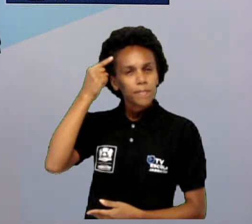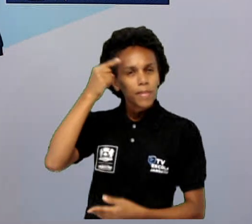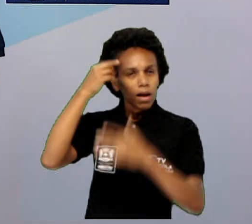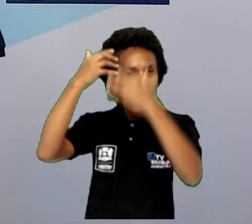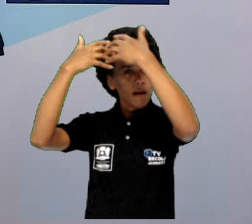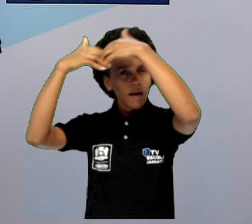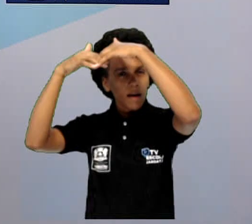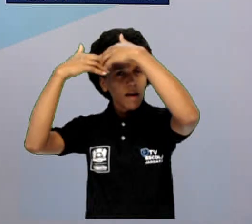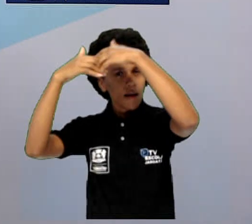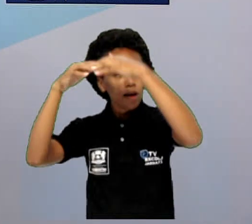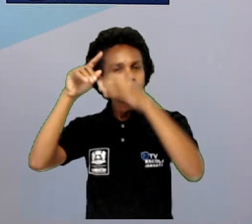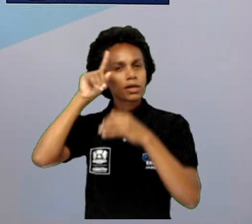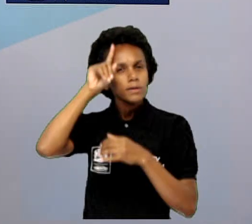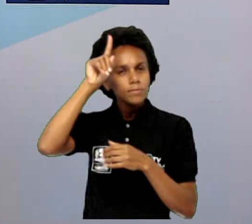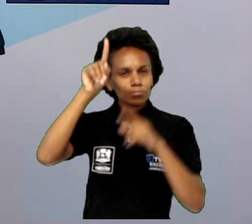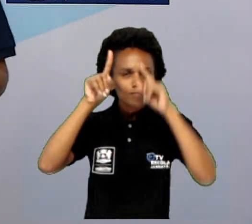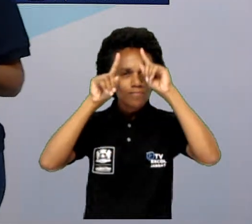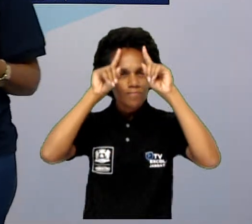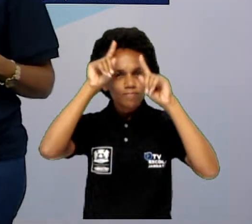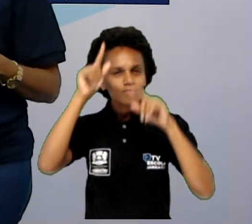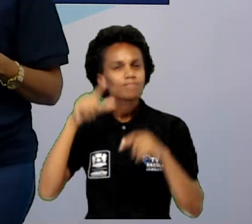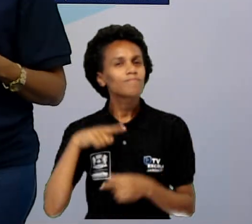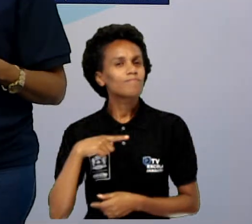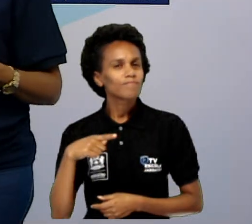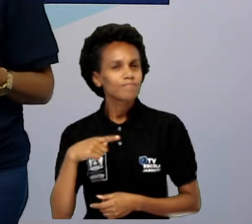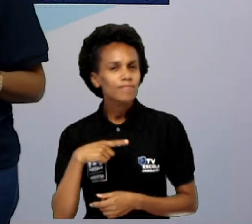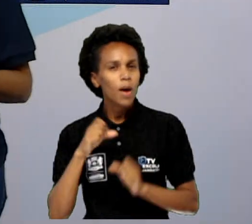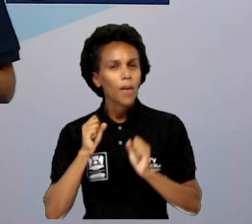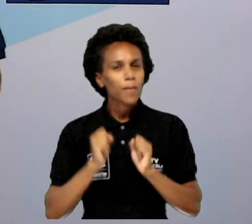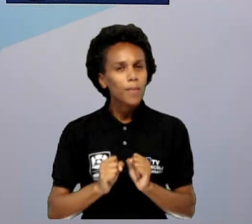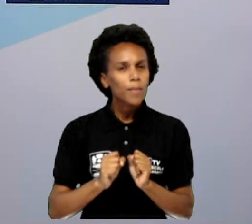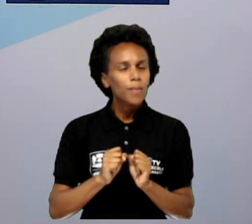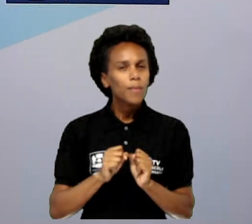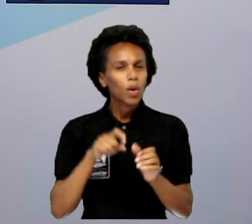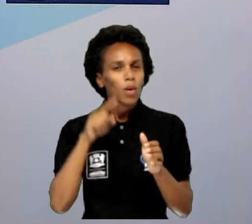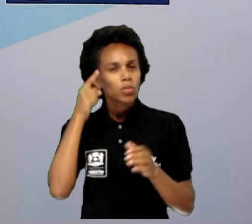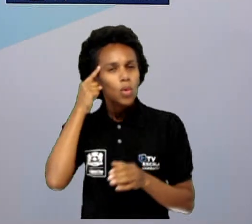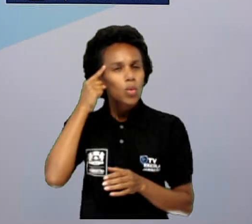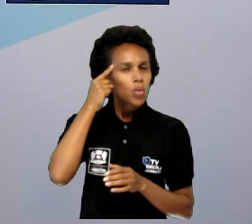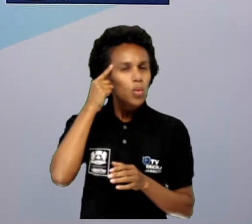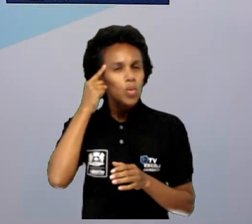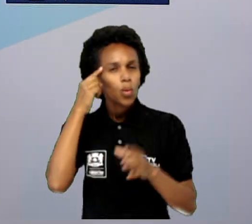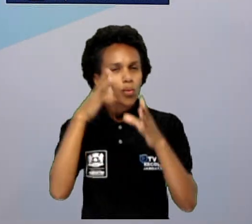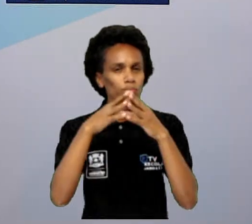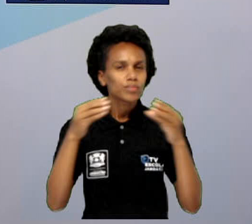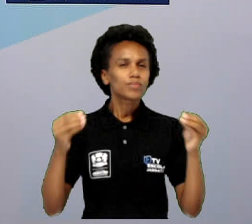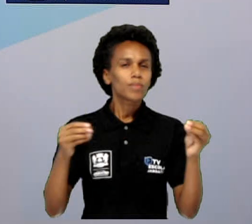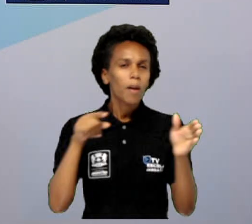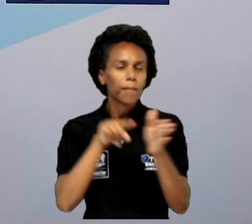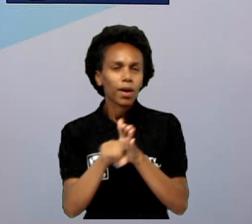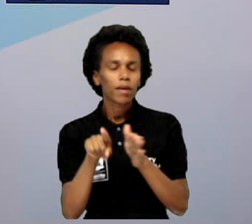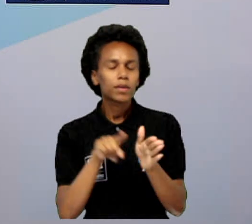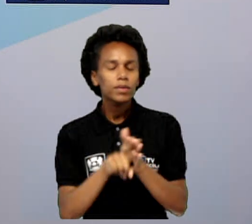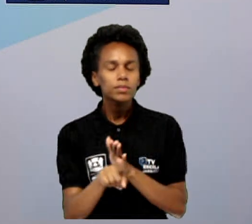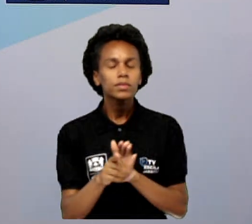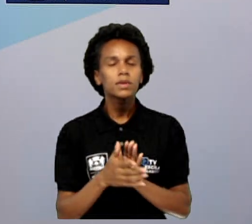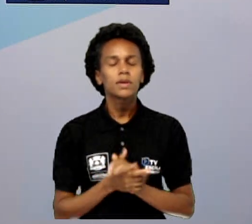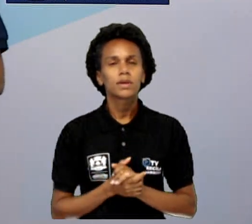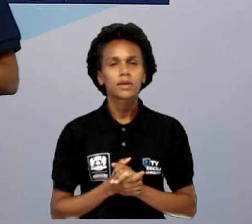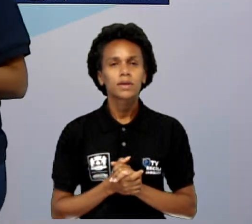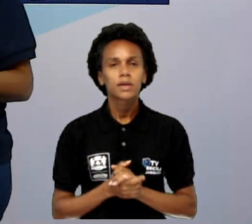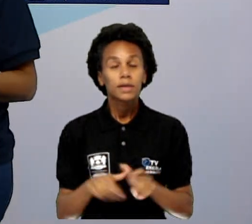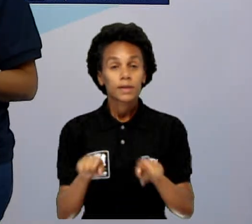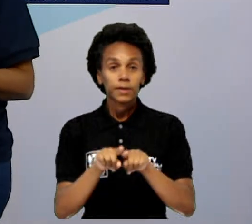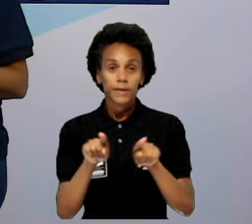dúvida, que pode ensinar, além de mudar a questão também dos materiais, a evolução